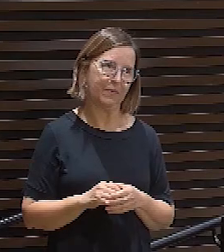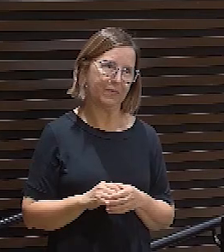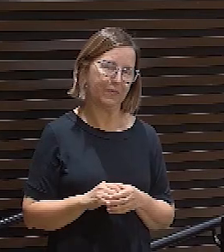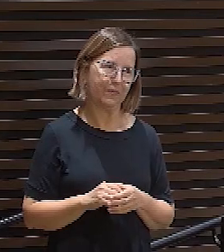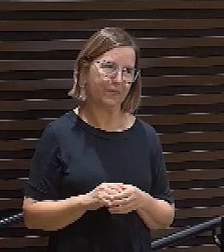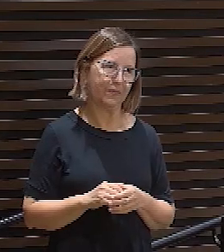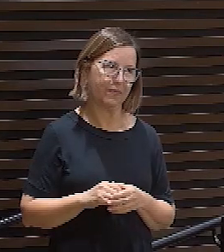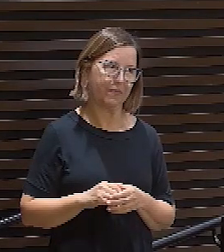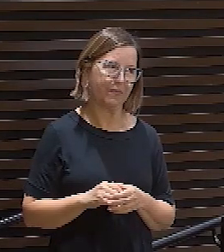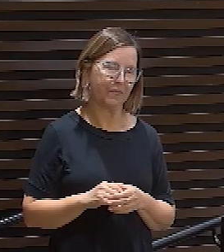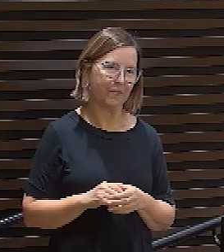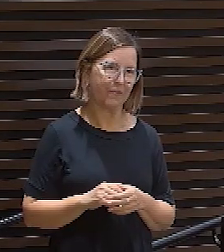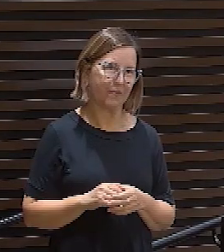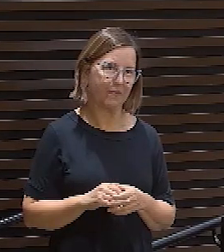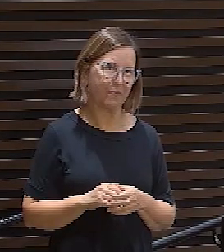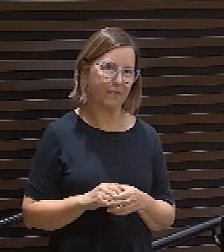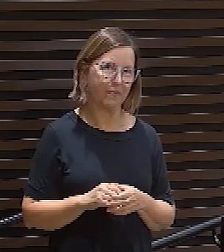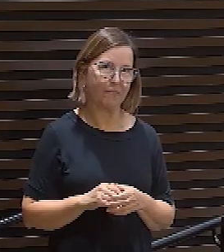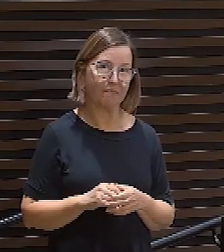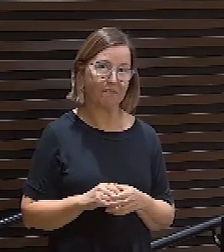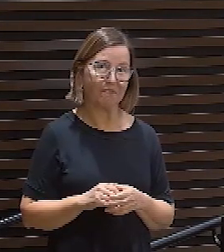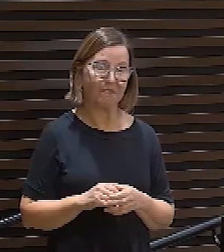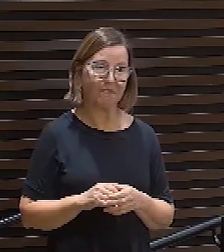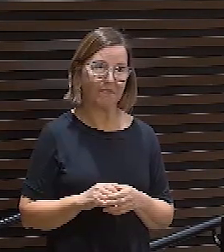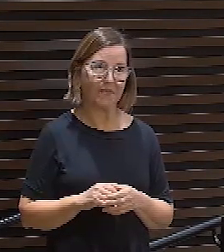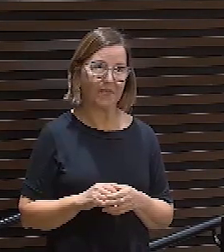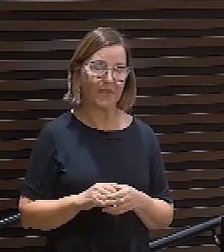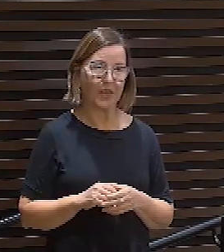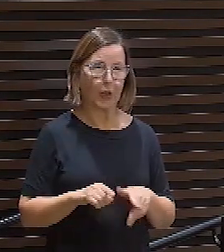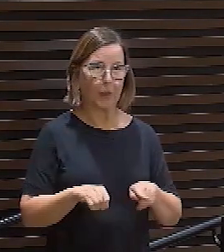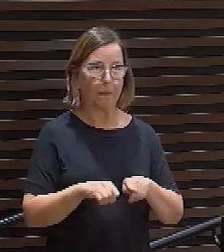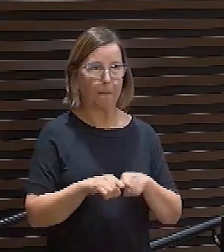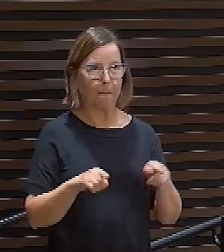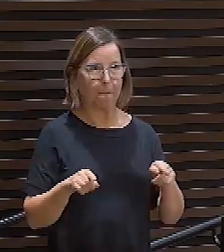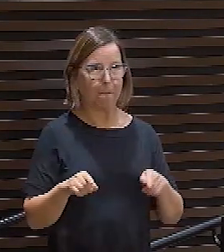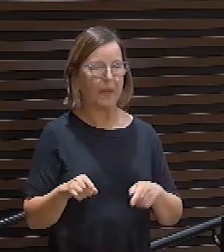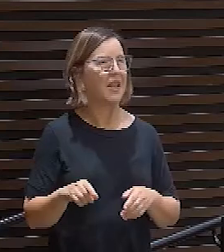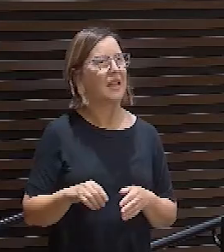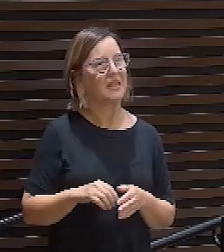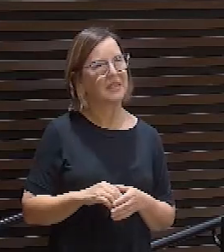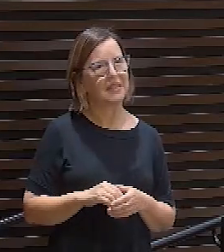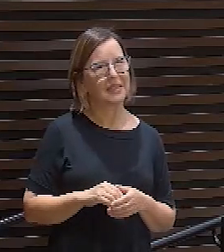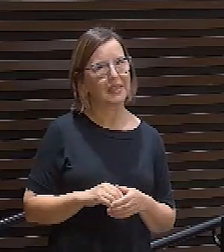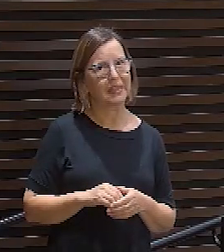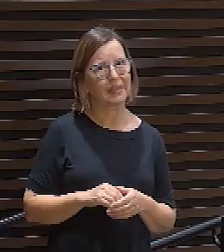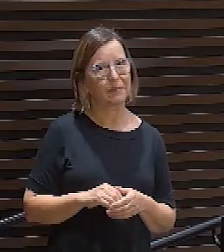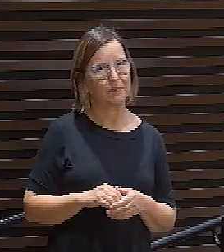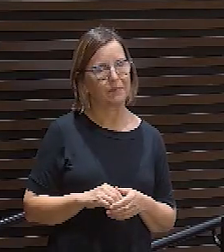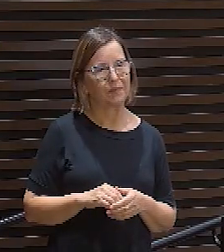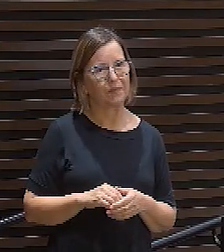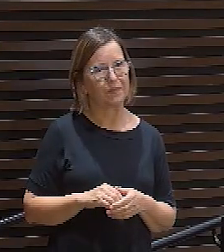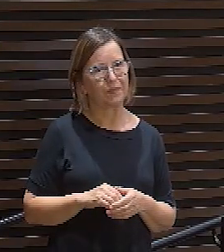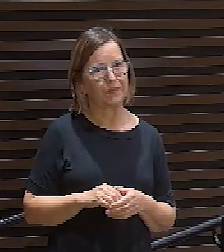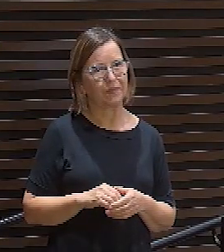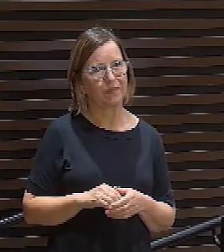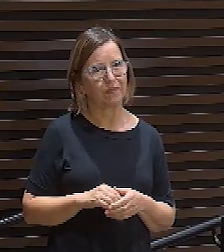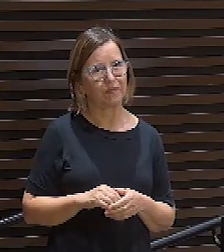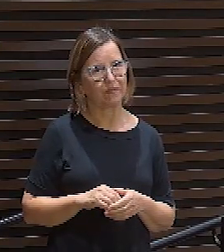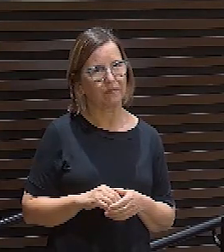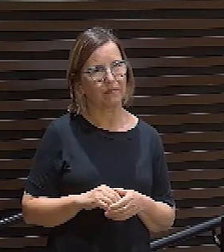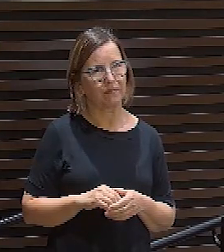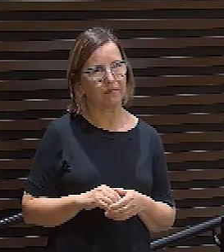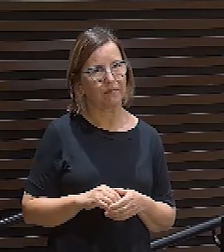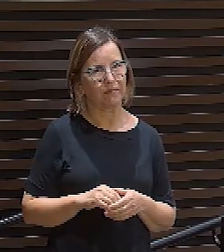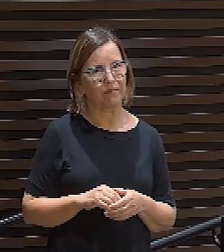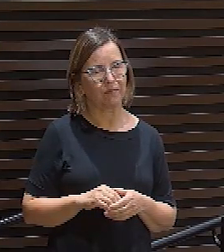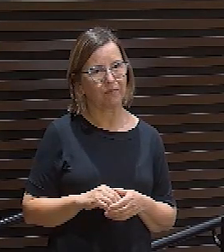inconcebível. Agora, seria um absurdo ele nos fazer servos como